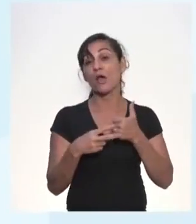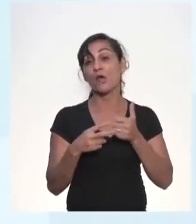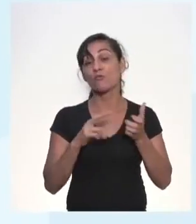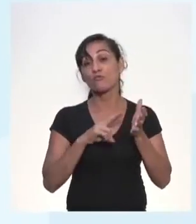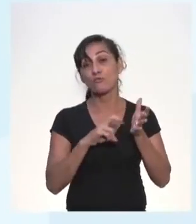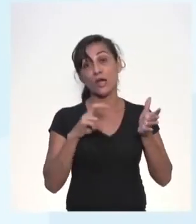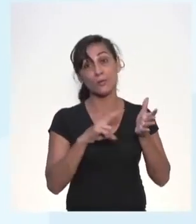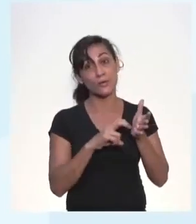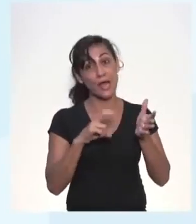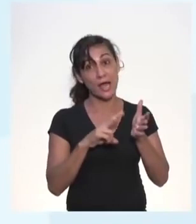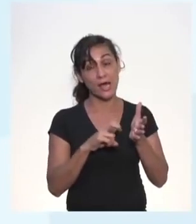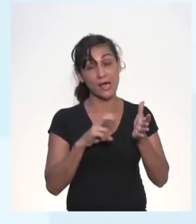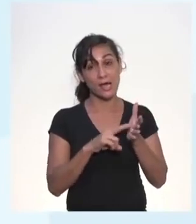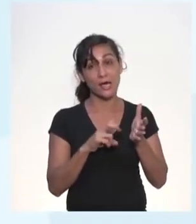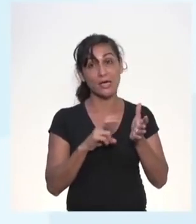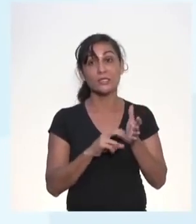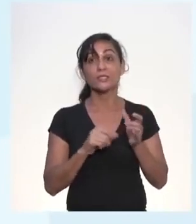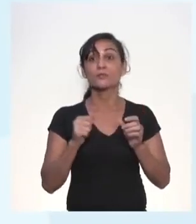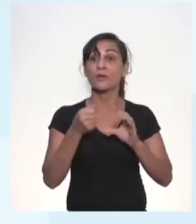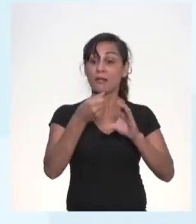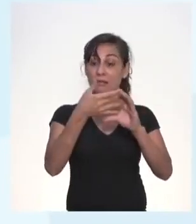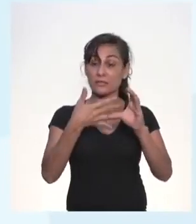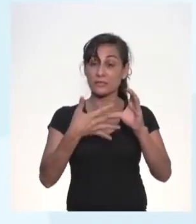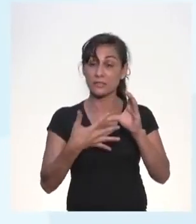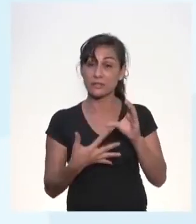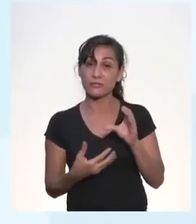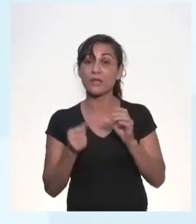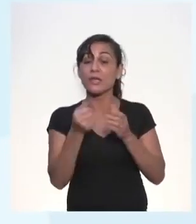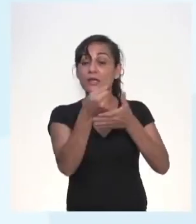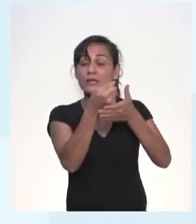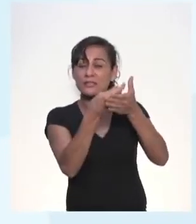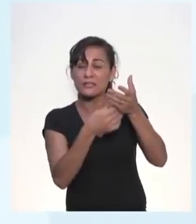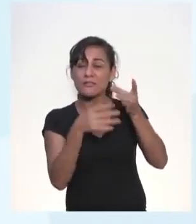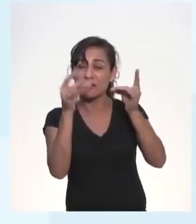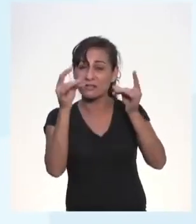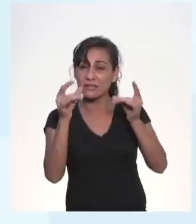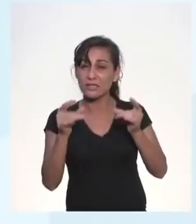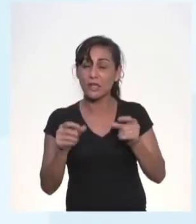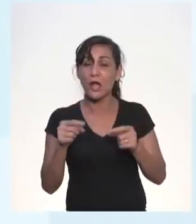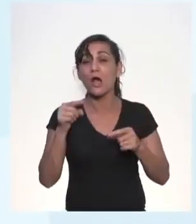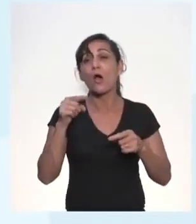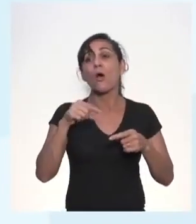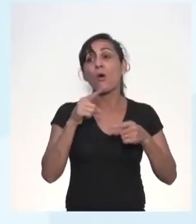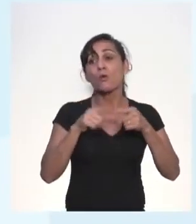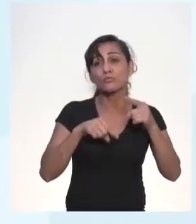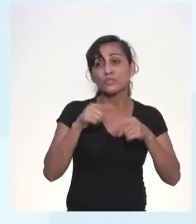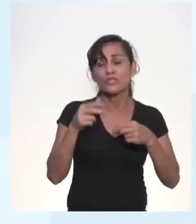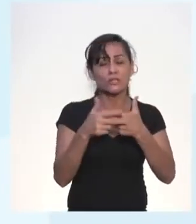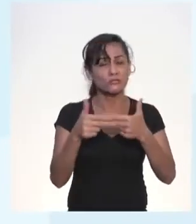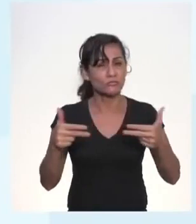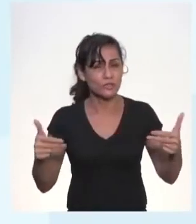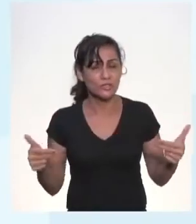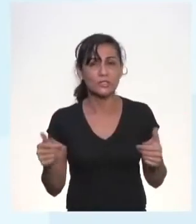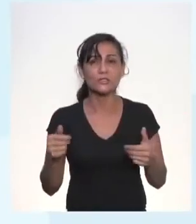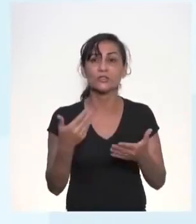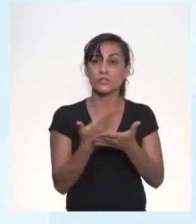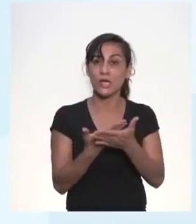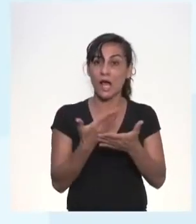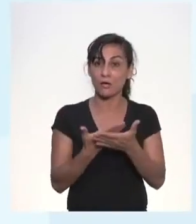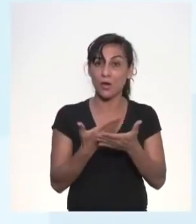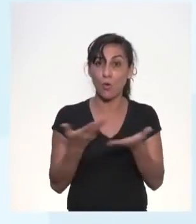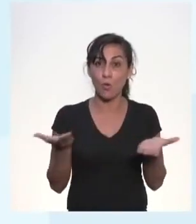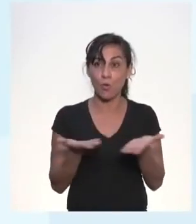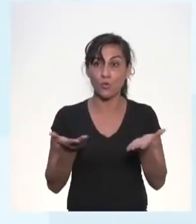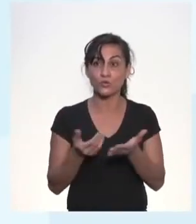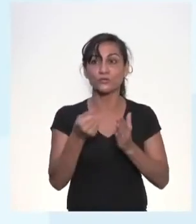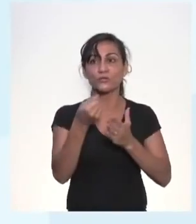do autor ou do eu lírico para descrever o ser ou o objeto que está sendo descrito ali. Então, a nossa aula hoje foi de